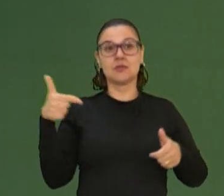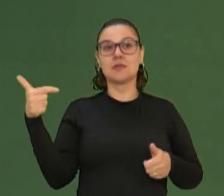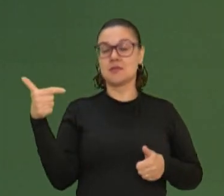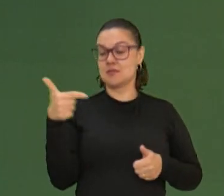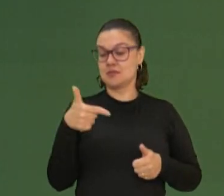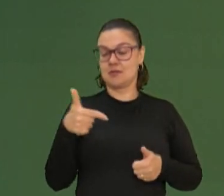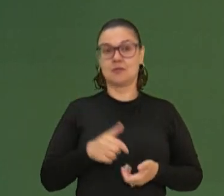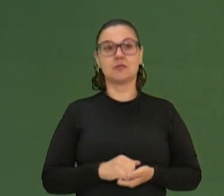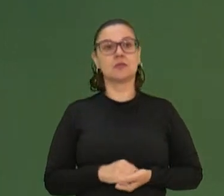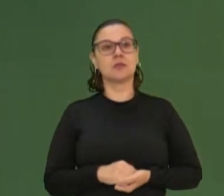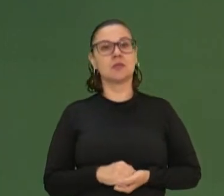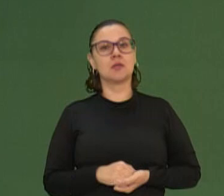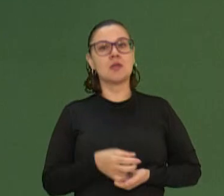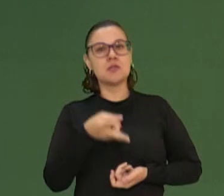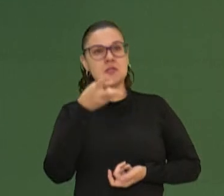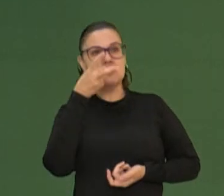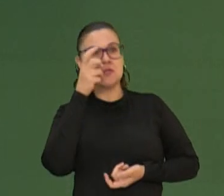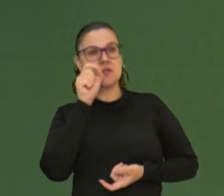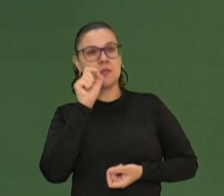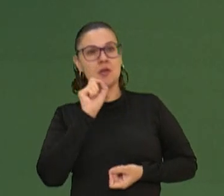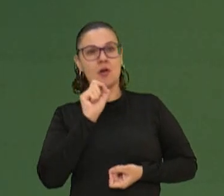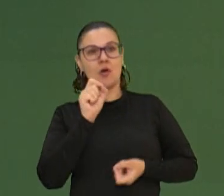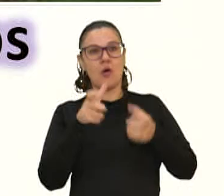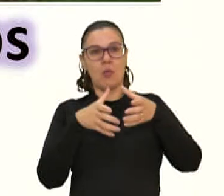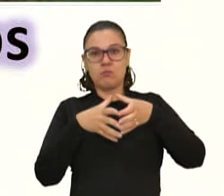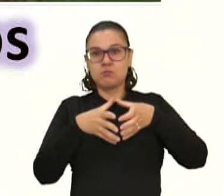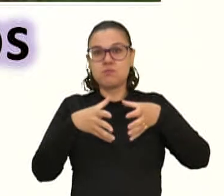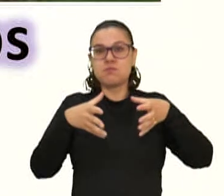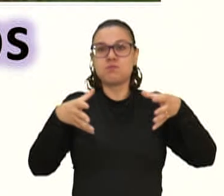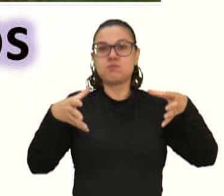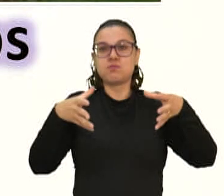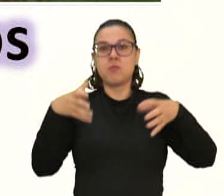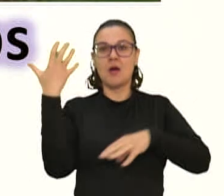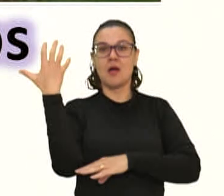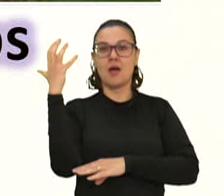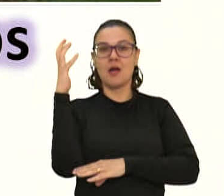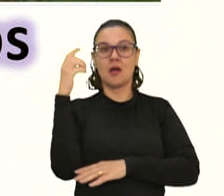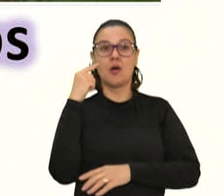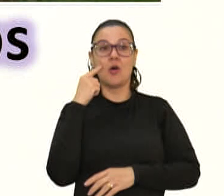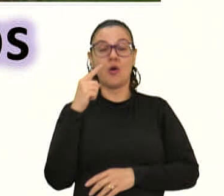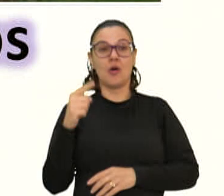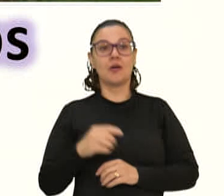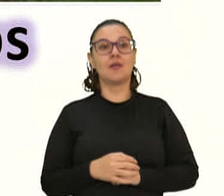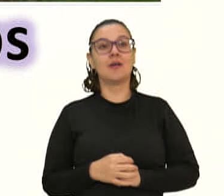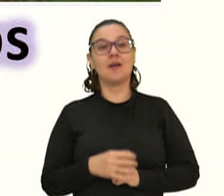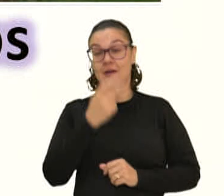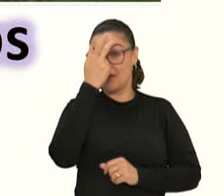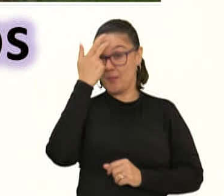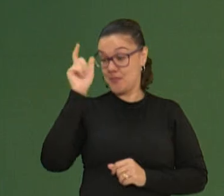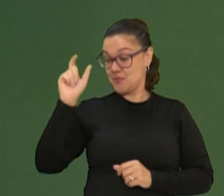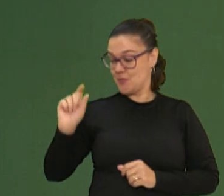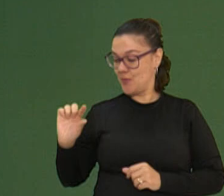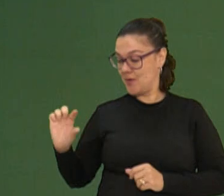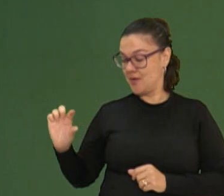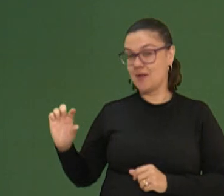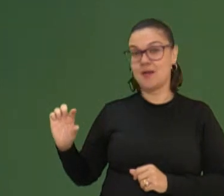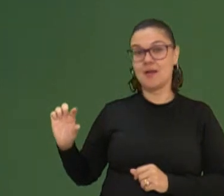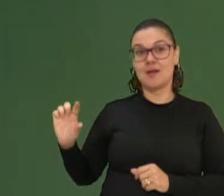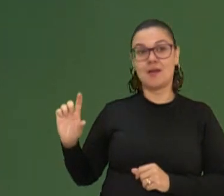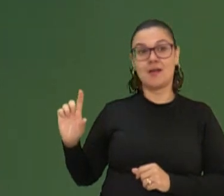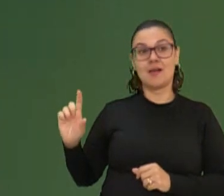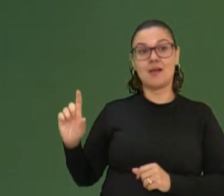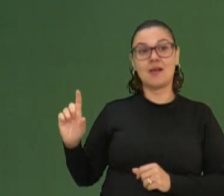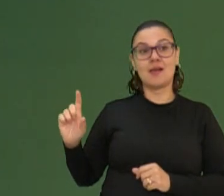lados. Conseguiram reparar na largura desta árvore? Tem uma ideia. Olha as pessoas aqui em volta.